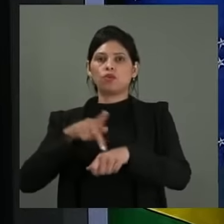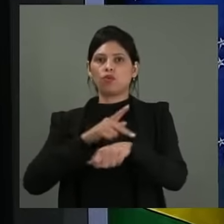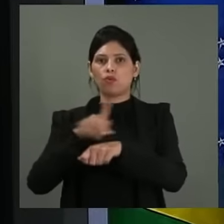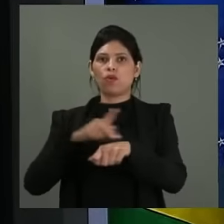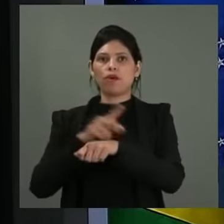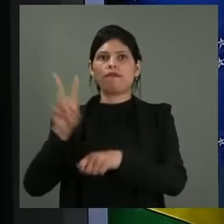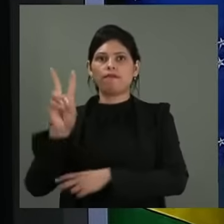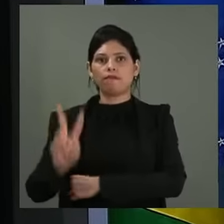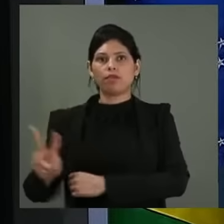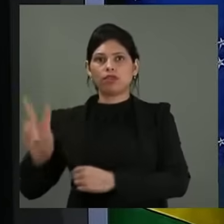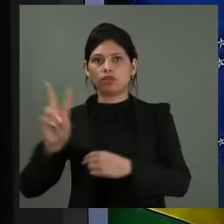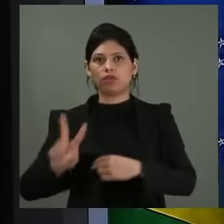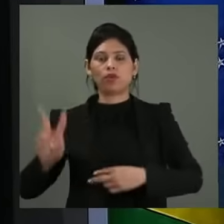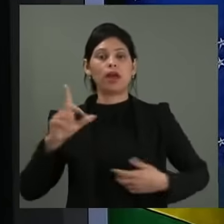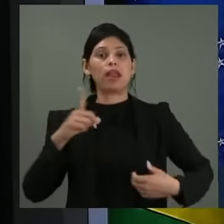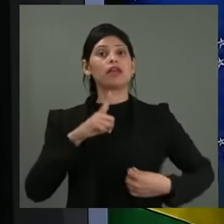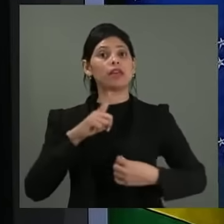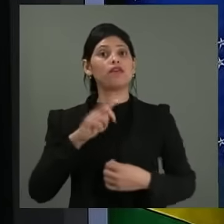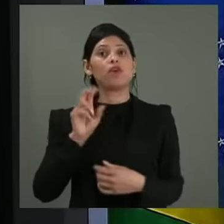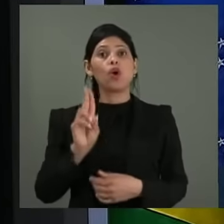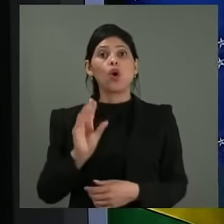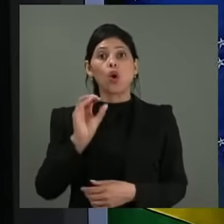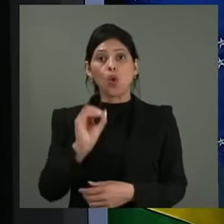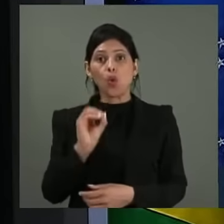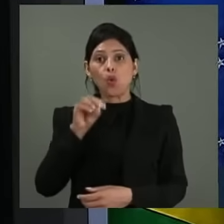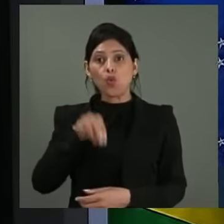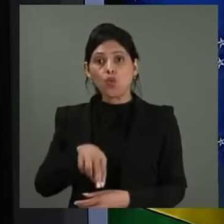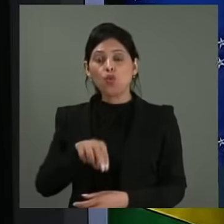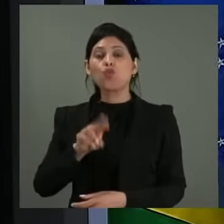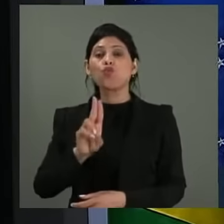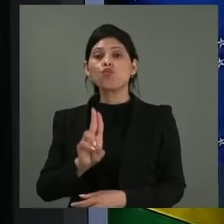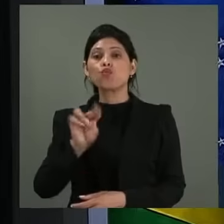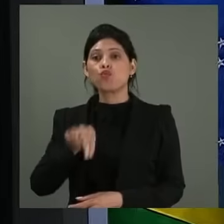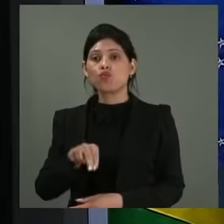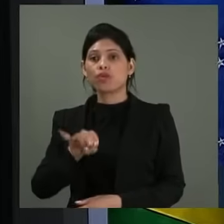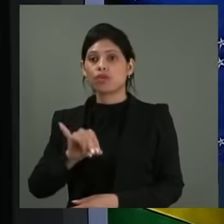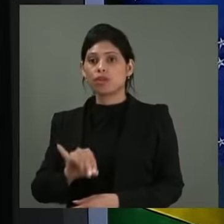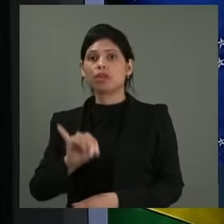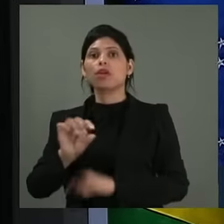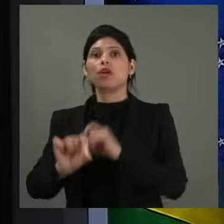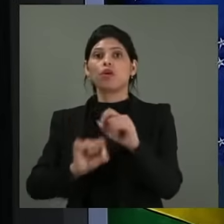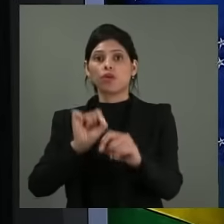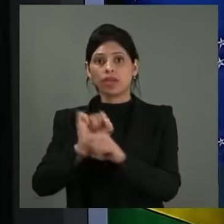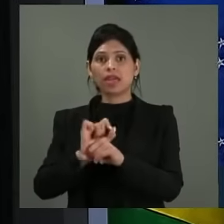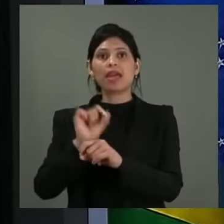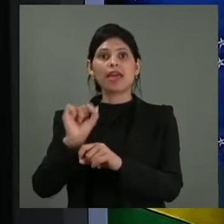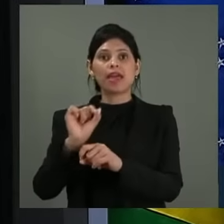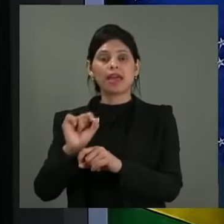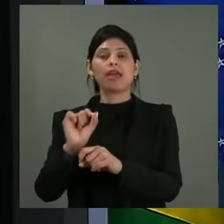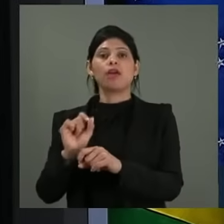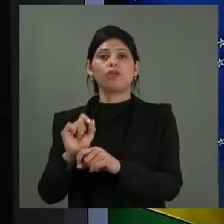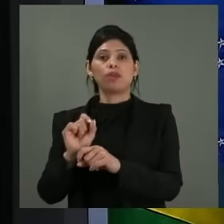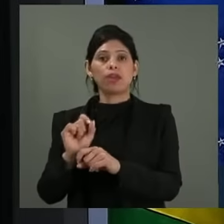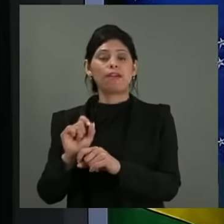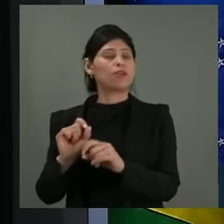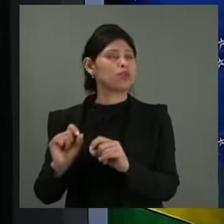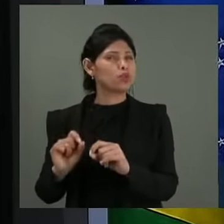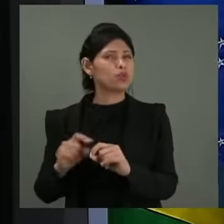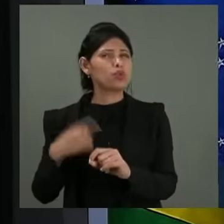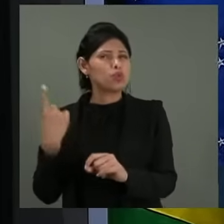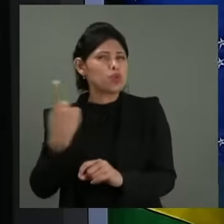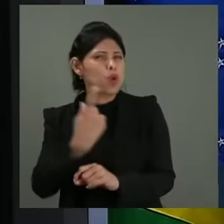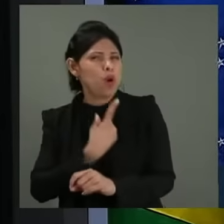pela UNE, evento político na UNE, União Nacional dos Estudantes, a bradar: